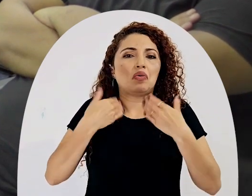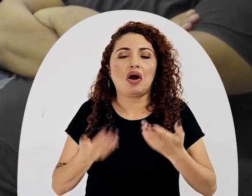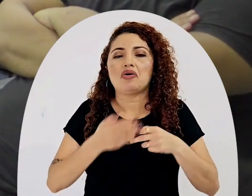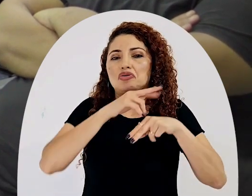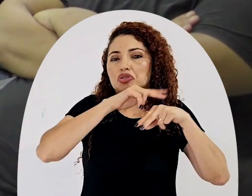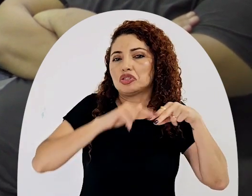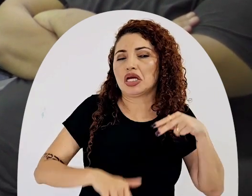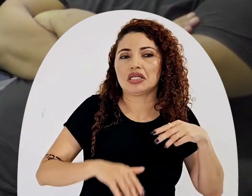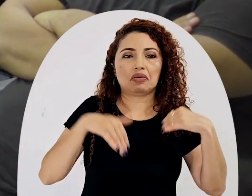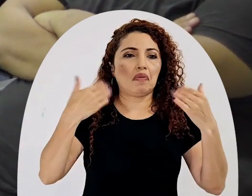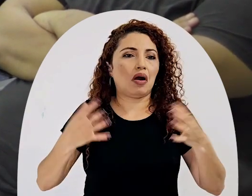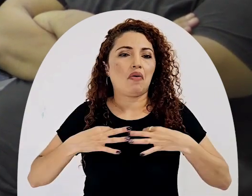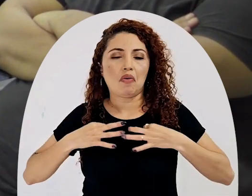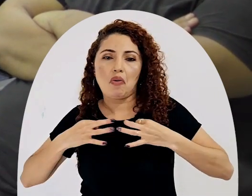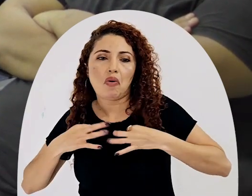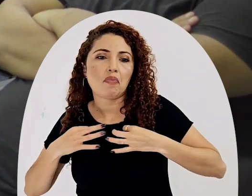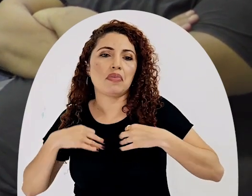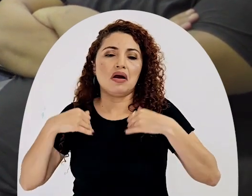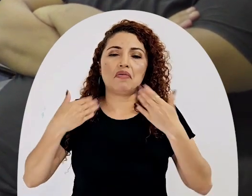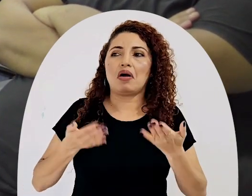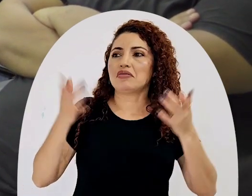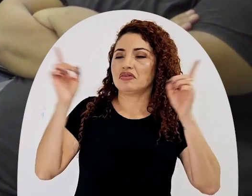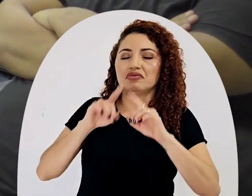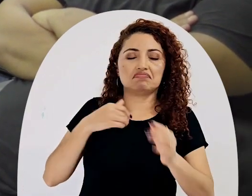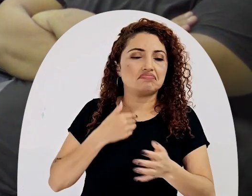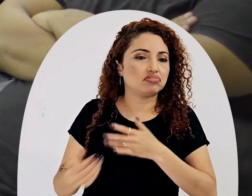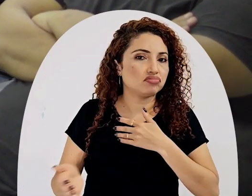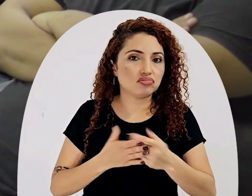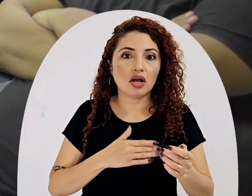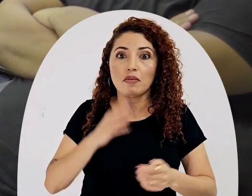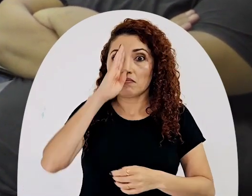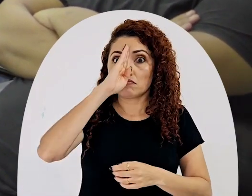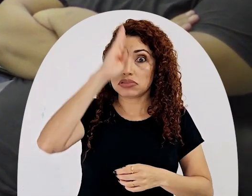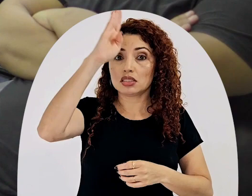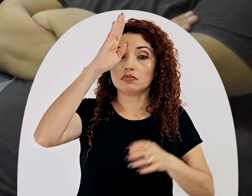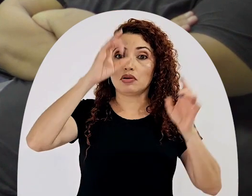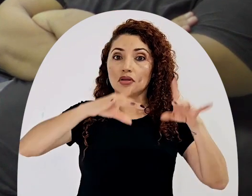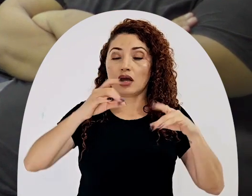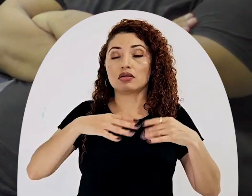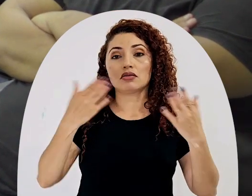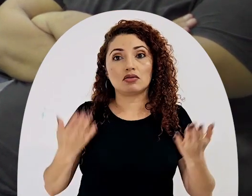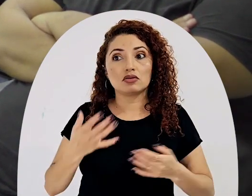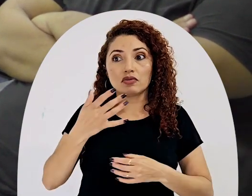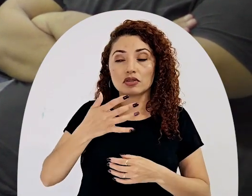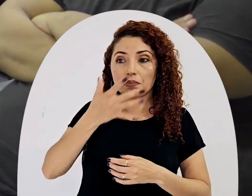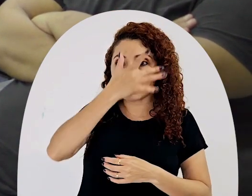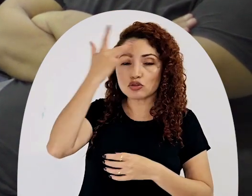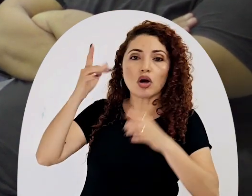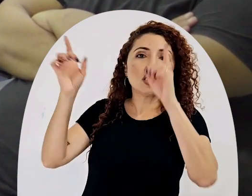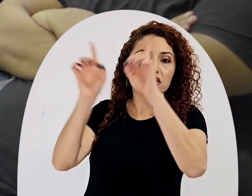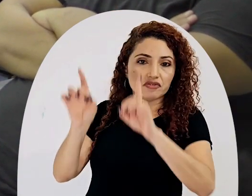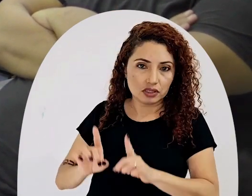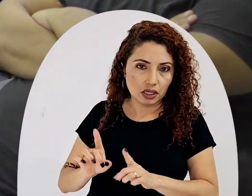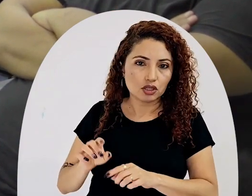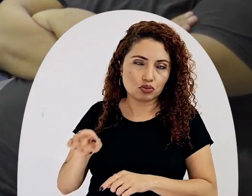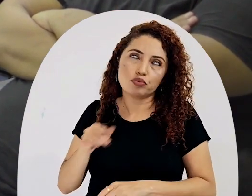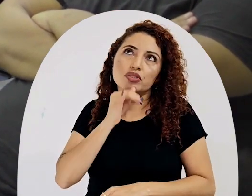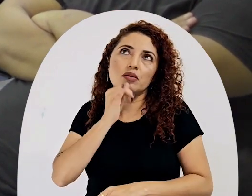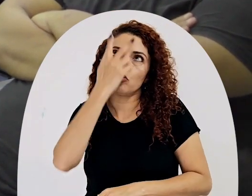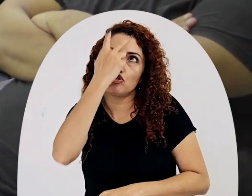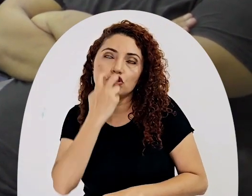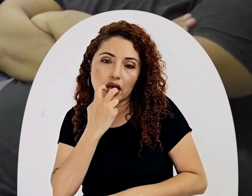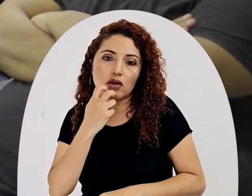menos, não deveria fazer diferença. Né? Se você contrata um deficiente, sei lá, visual, por